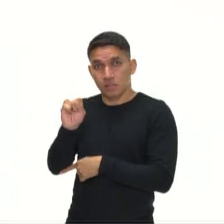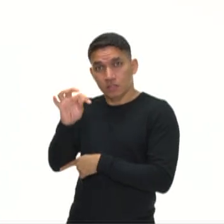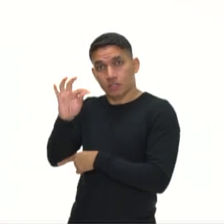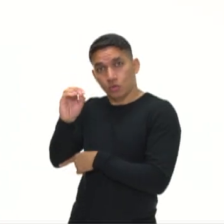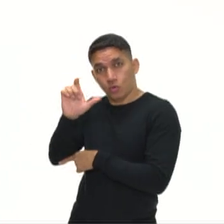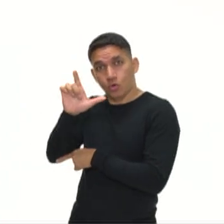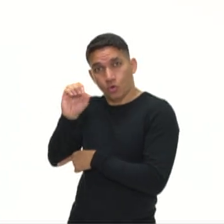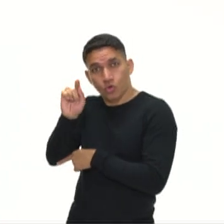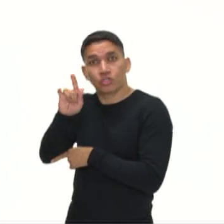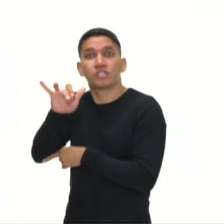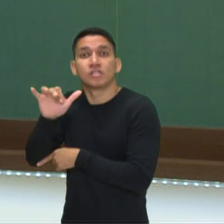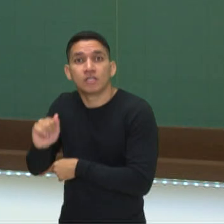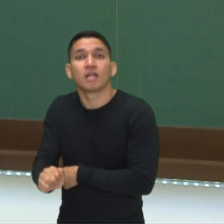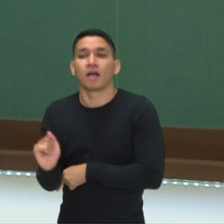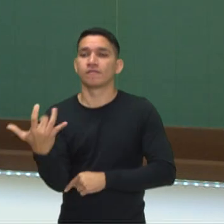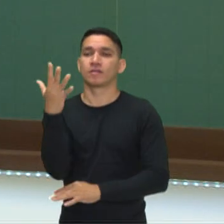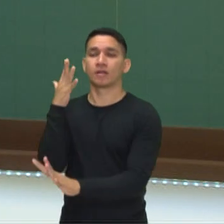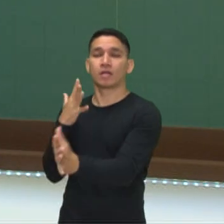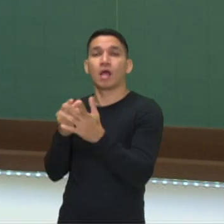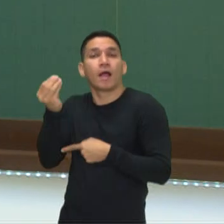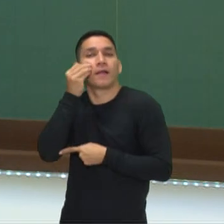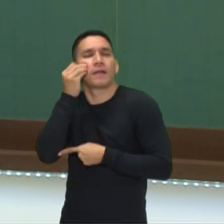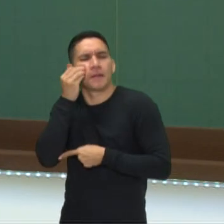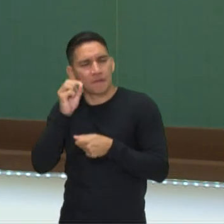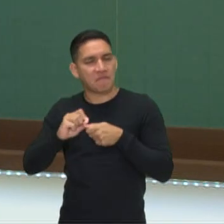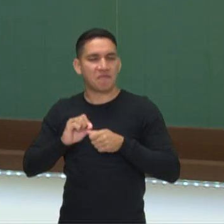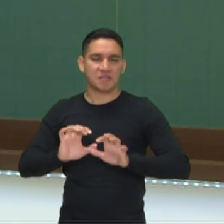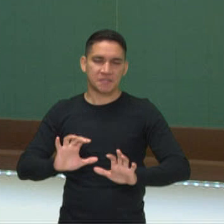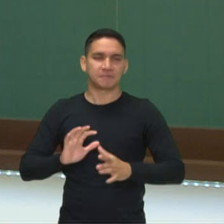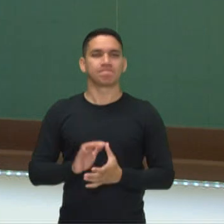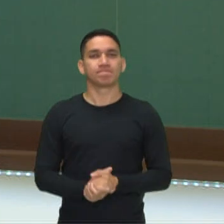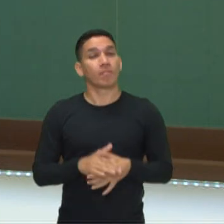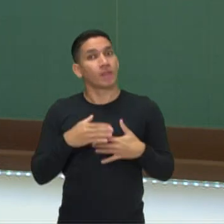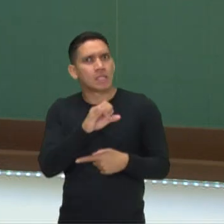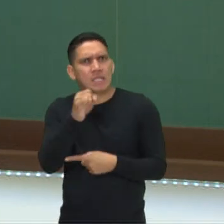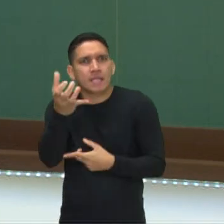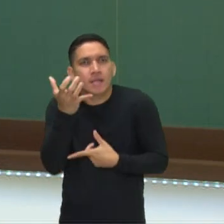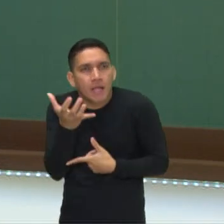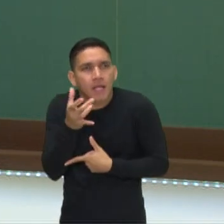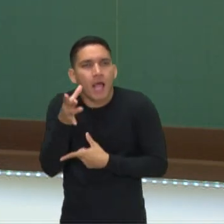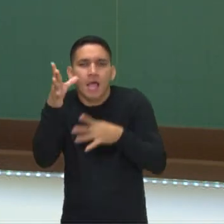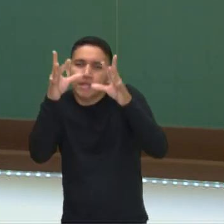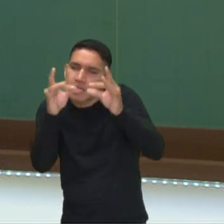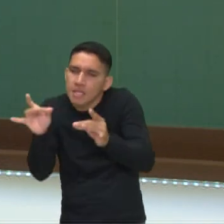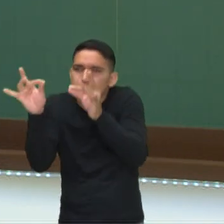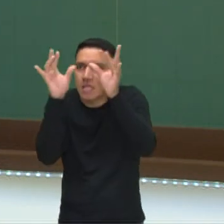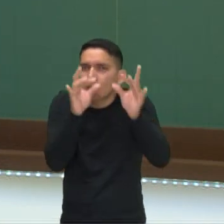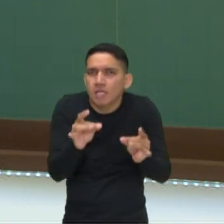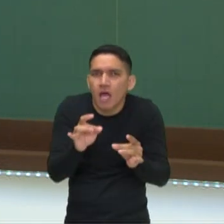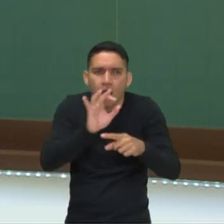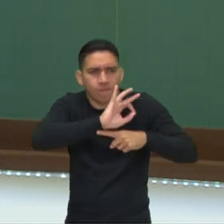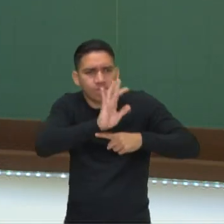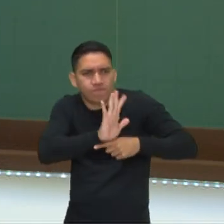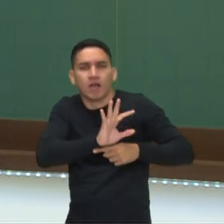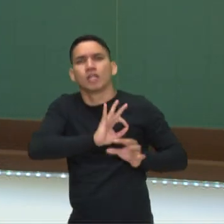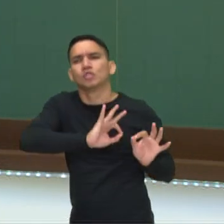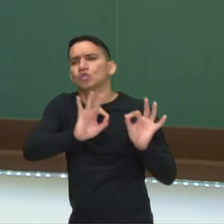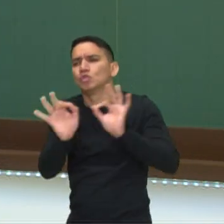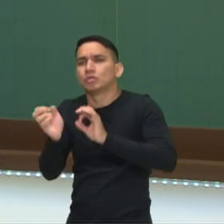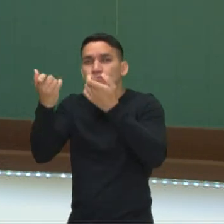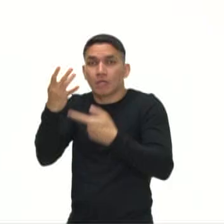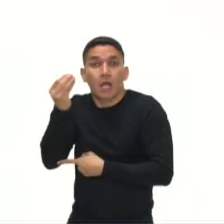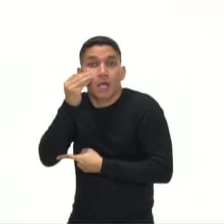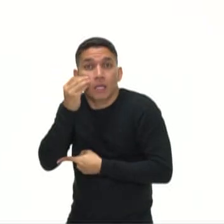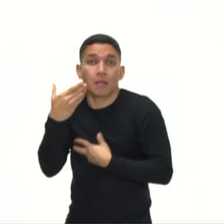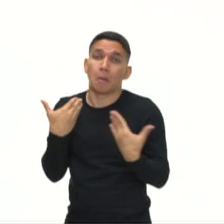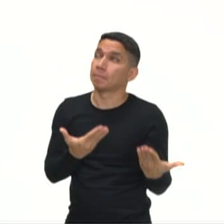vegetal a partir de uma experiência. Se você quiser ver com detalhes, ver vídeo dessa experiência, você